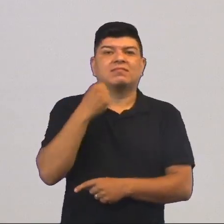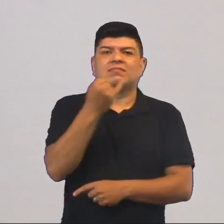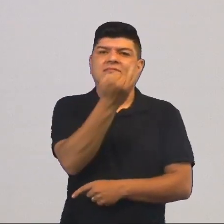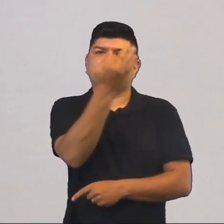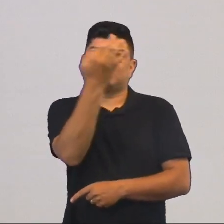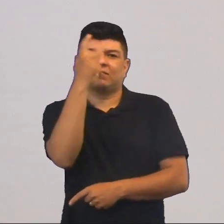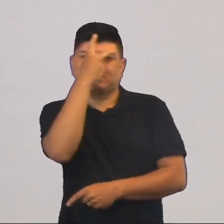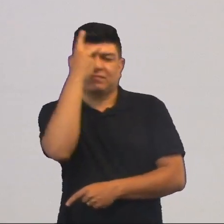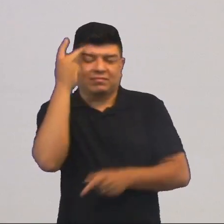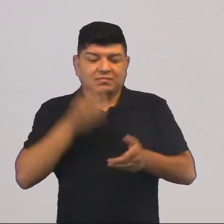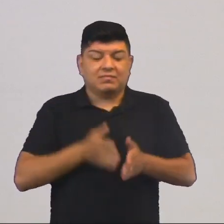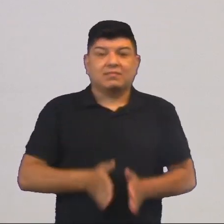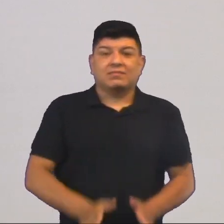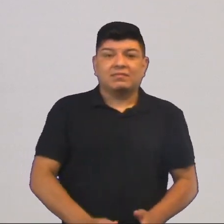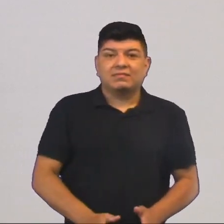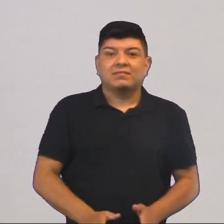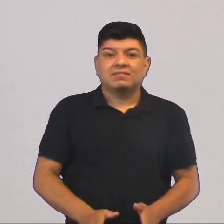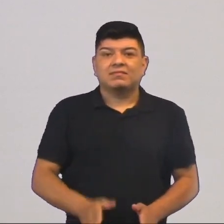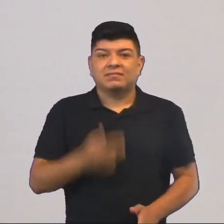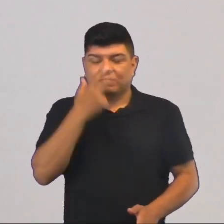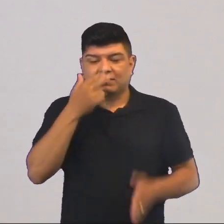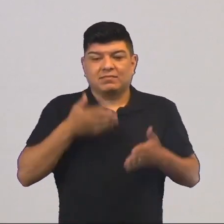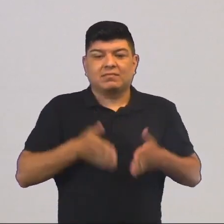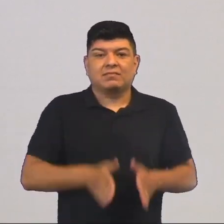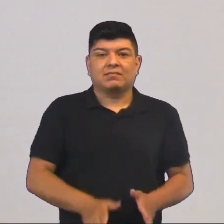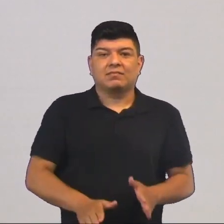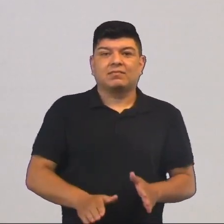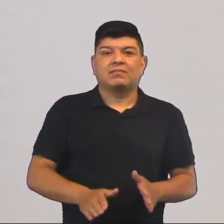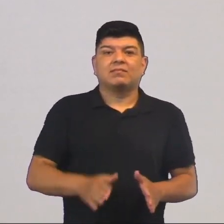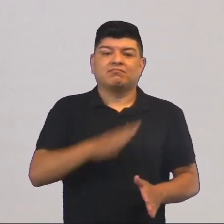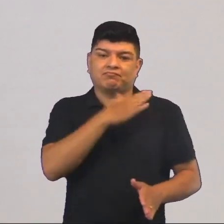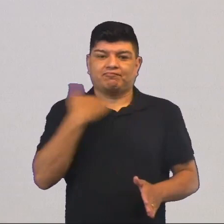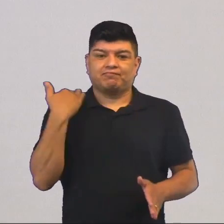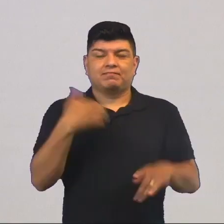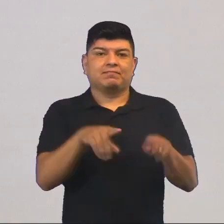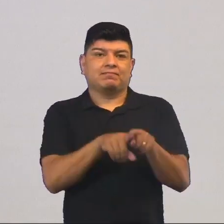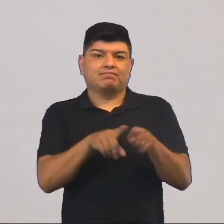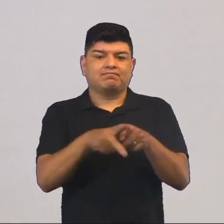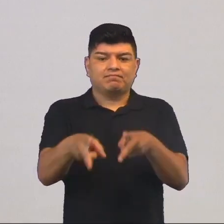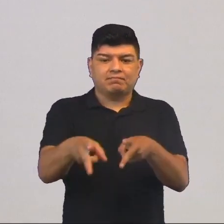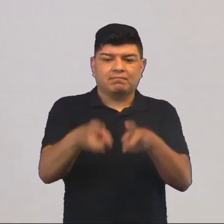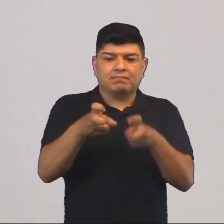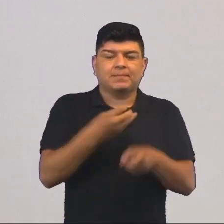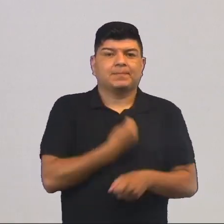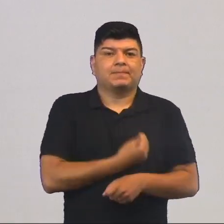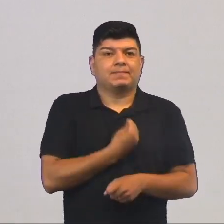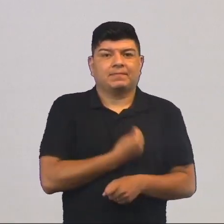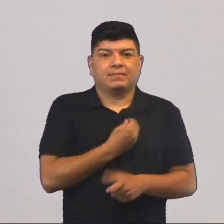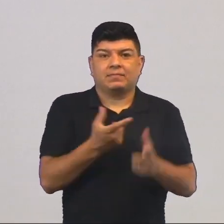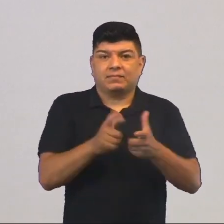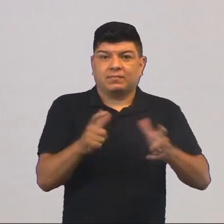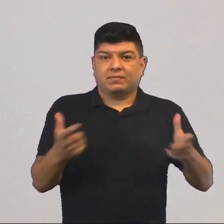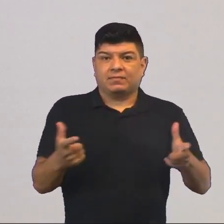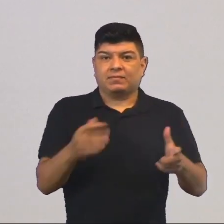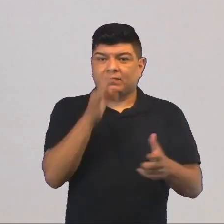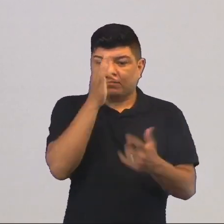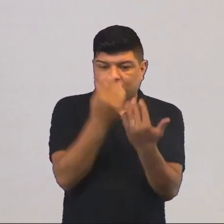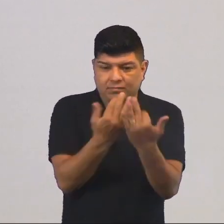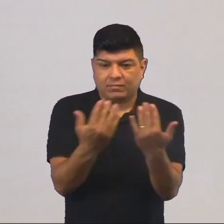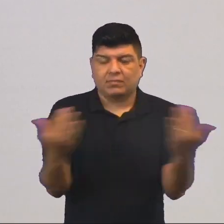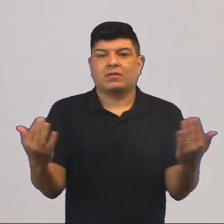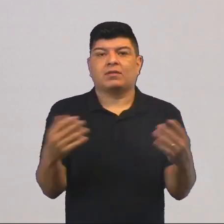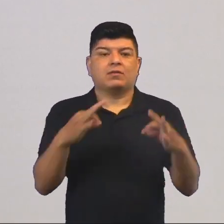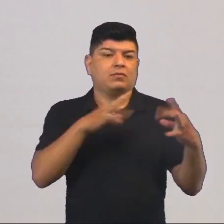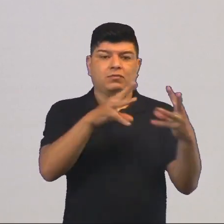quantas pessoas estão nascendo, né? E vem a taxa de natalidade, taxa de mortalidade, expectativa de vida, crescimento vegetativo, e vem